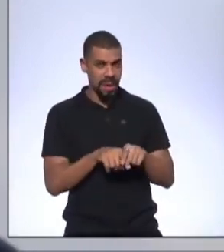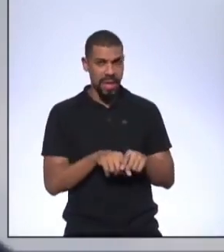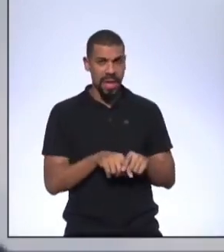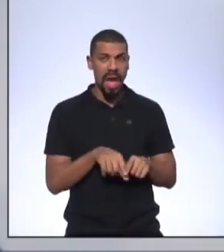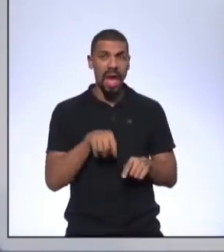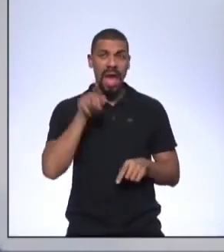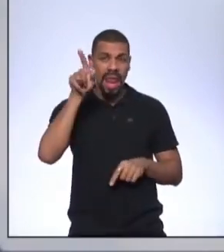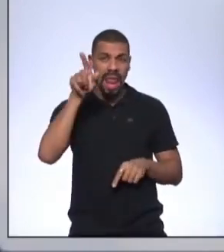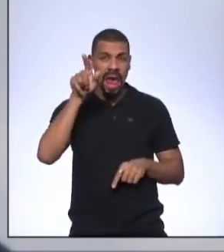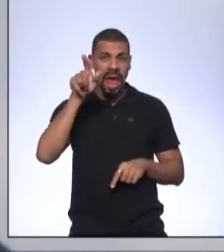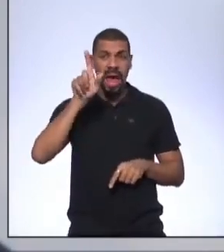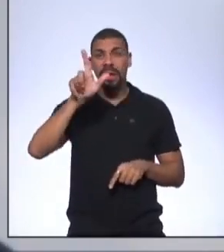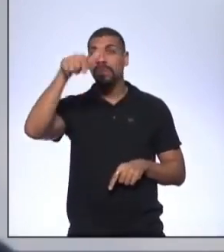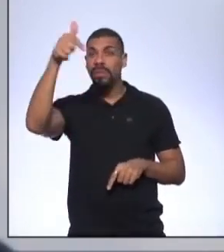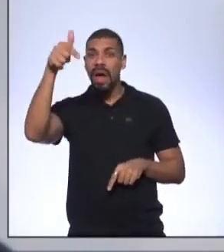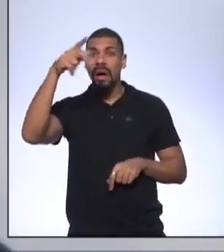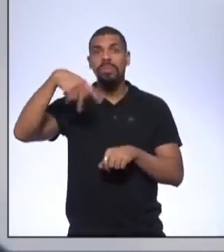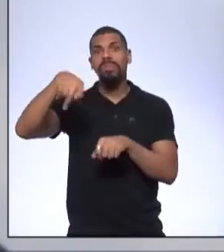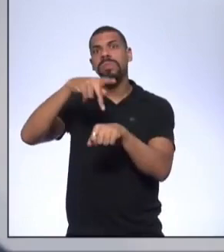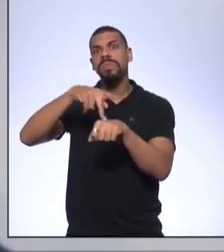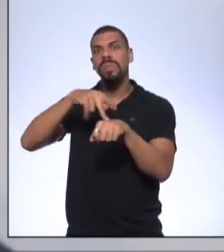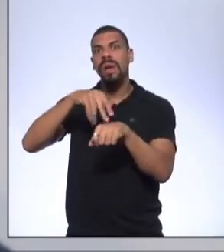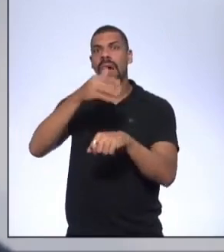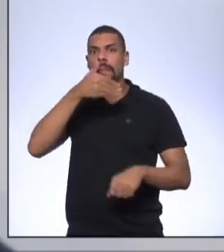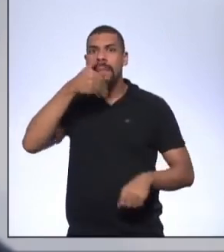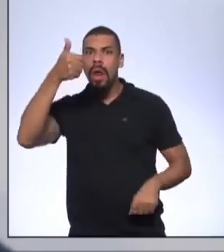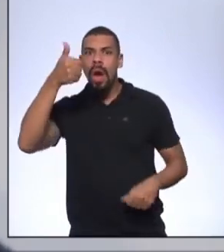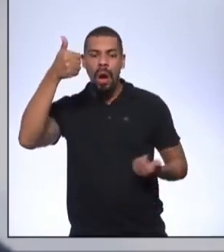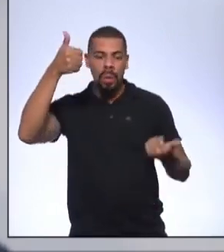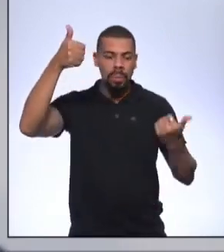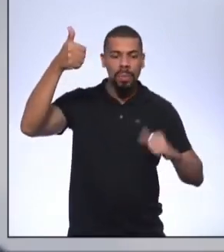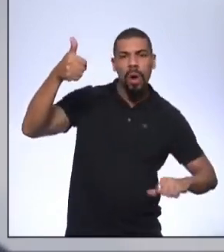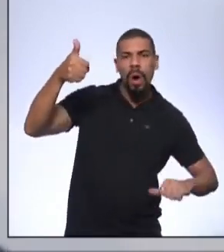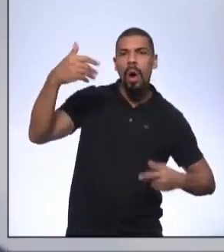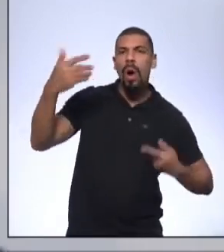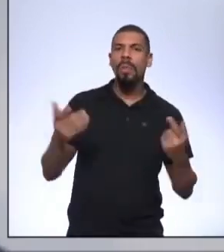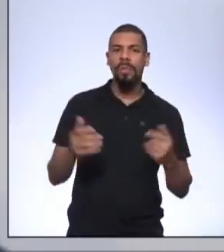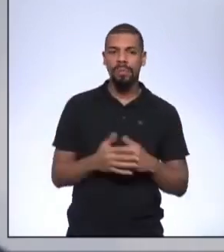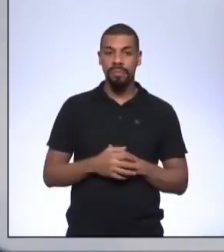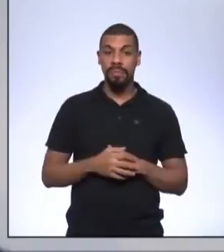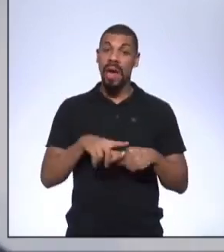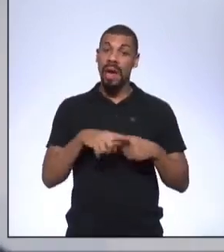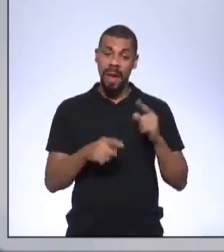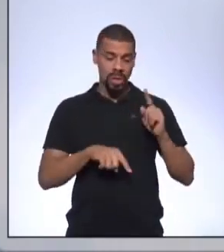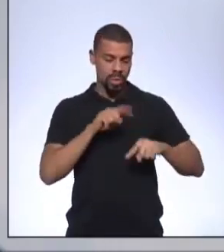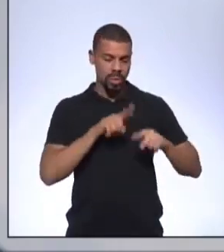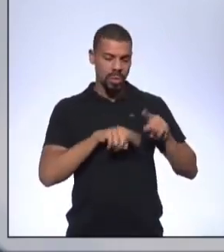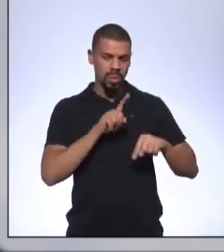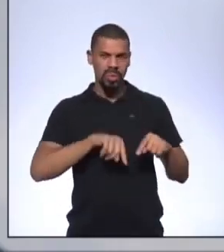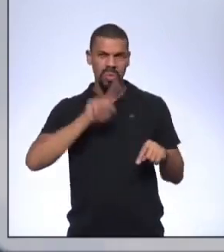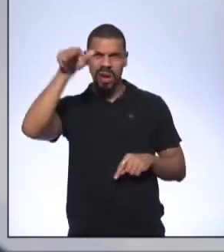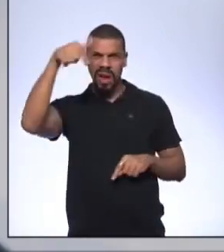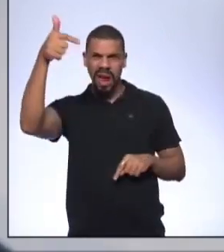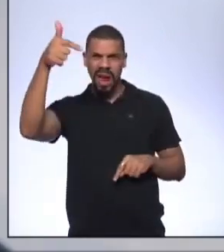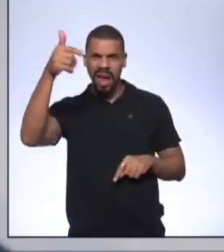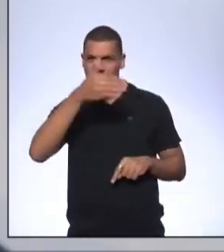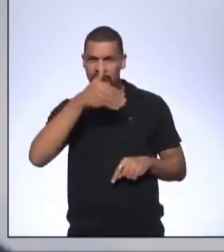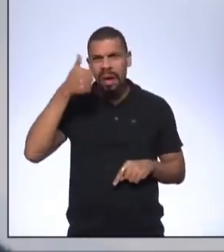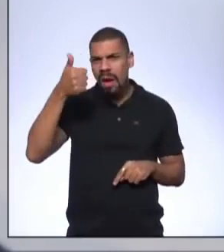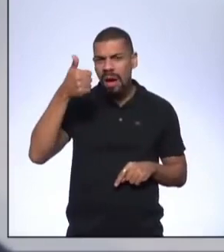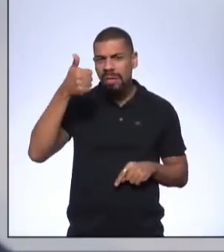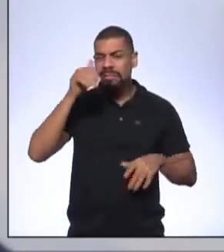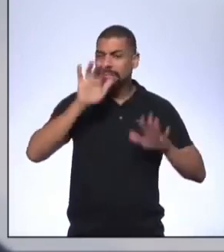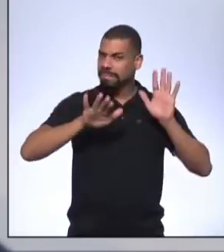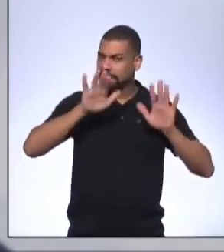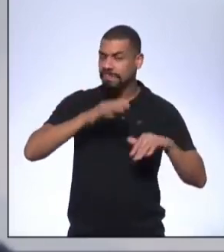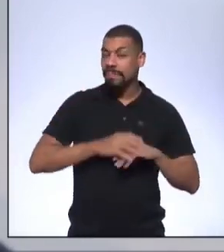que o produto importado, dependendo do que for. Mas esse produto importado é mais caro. É só porque ele é feito fora? Não,